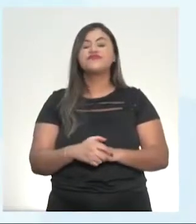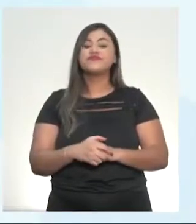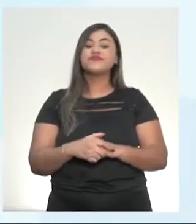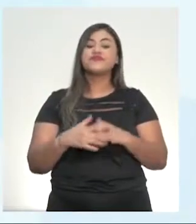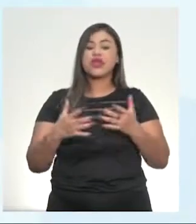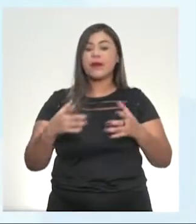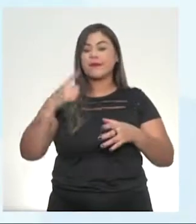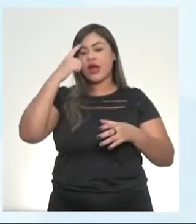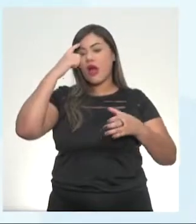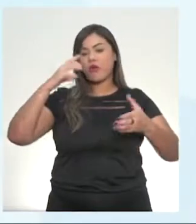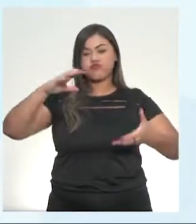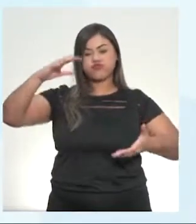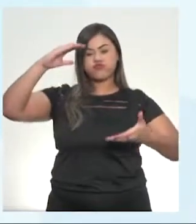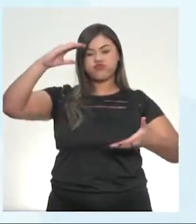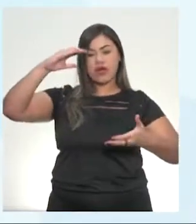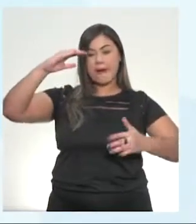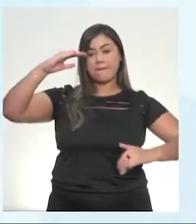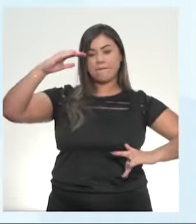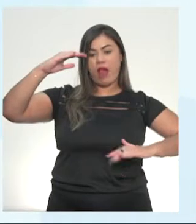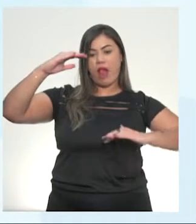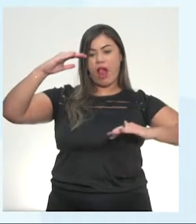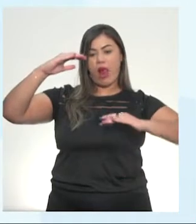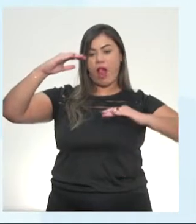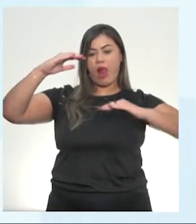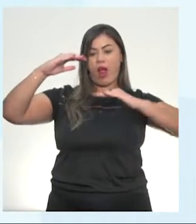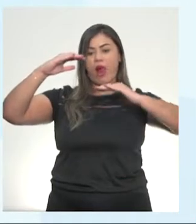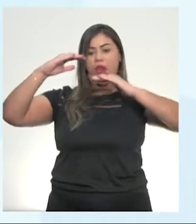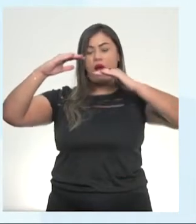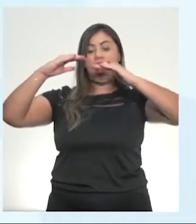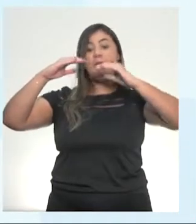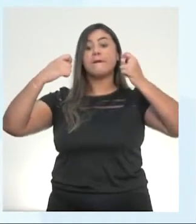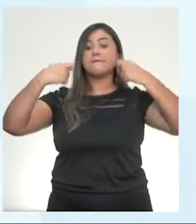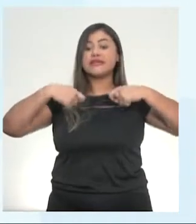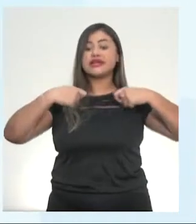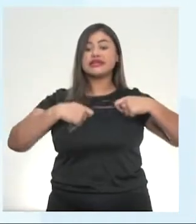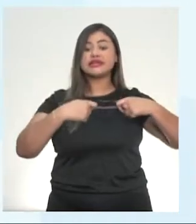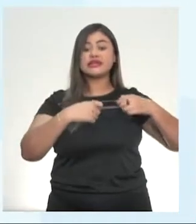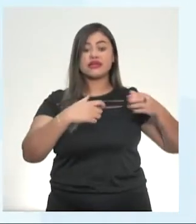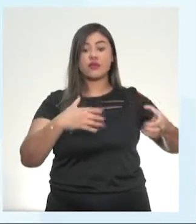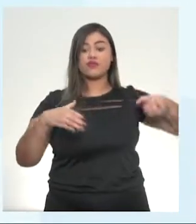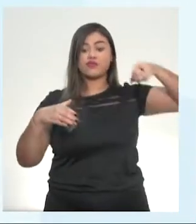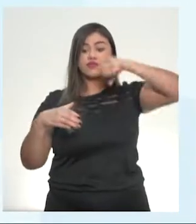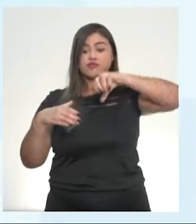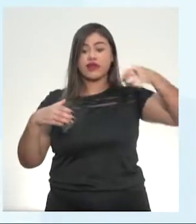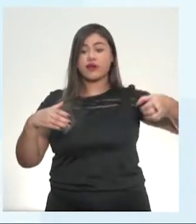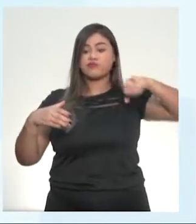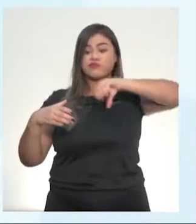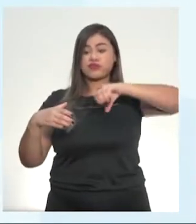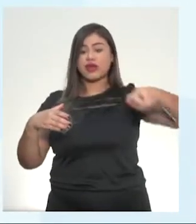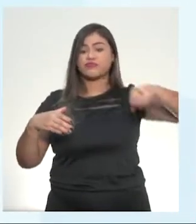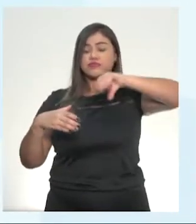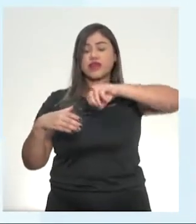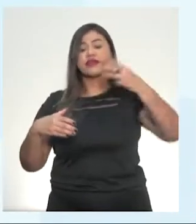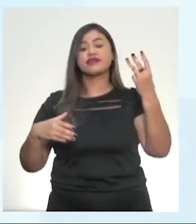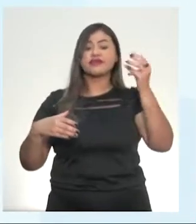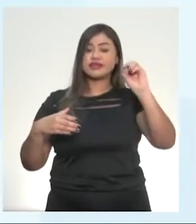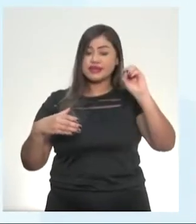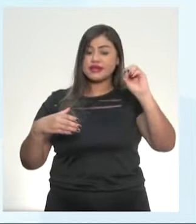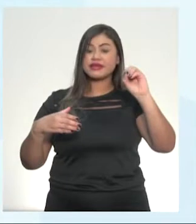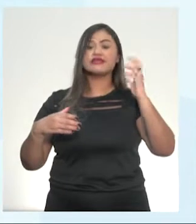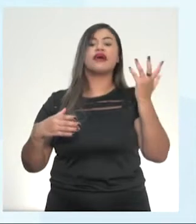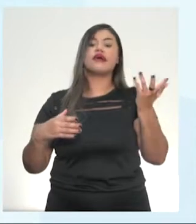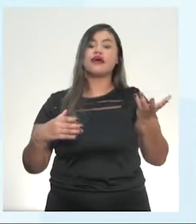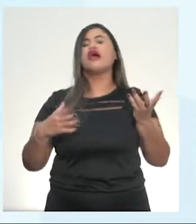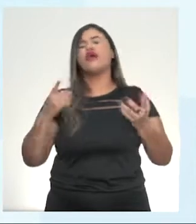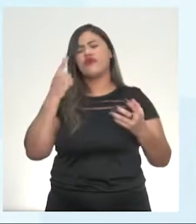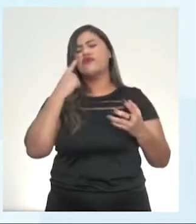encher um tanque, são necessários 30 recipientes de 6 litros cada um. Você falou, mas já vi isso. Sim.